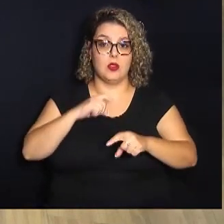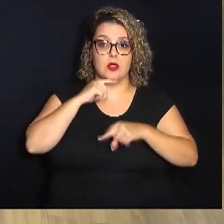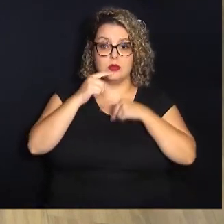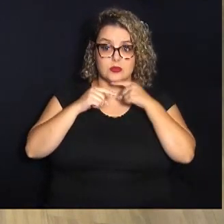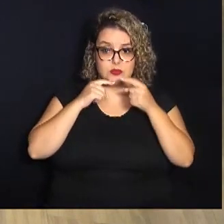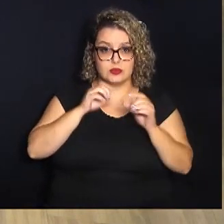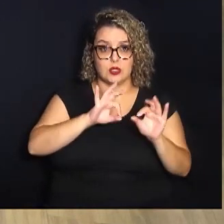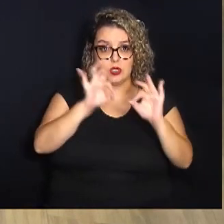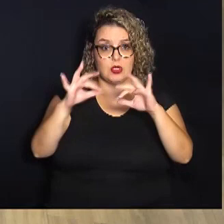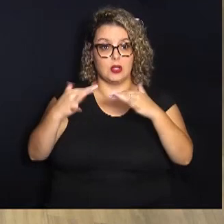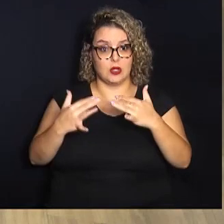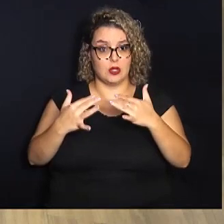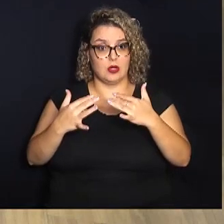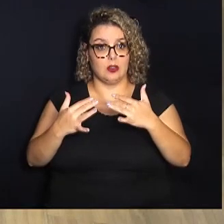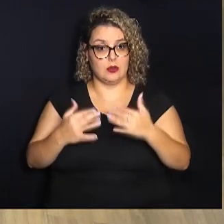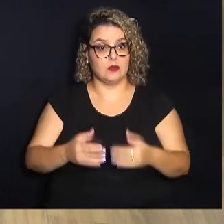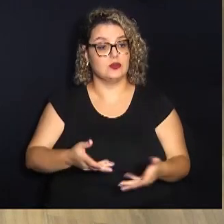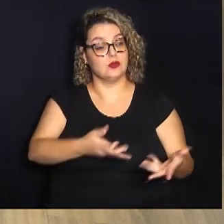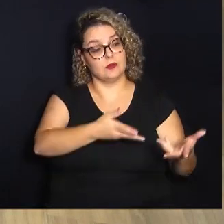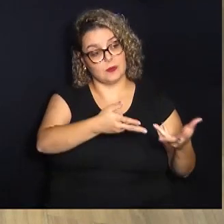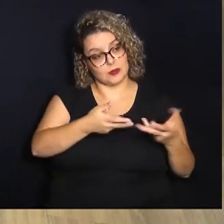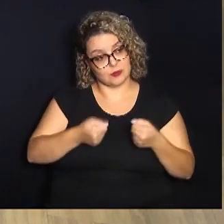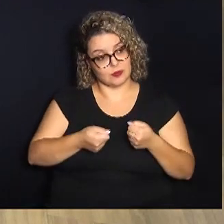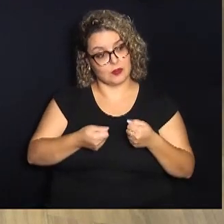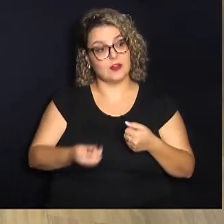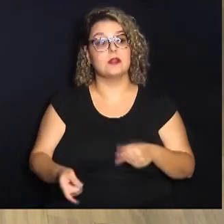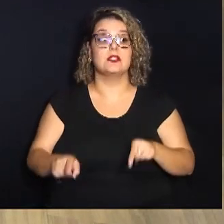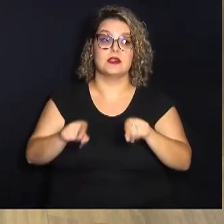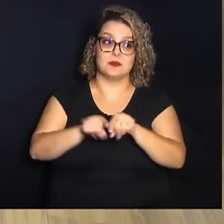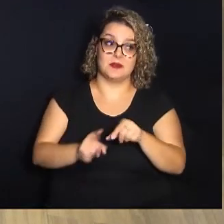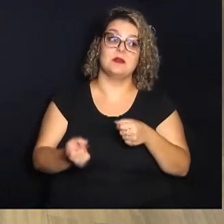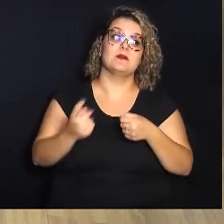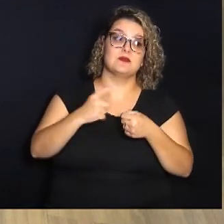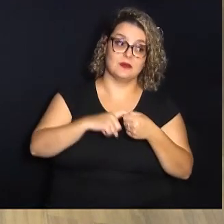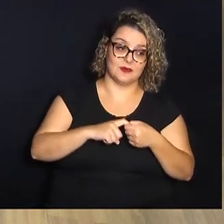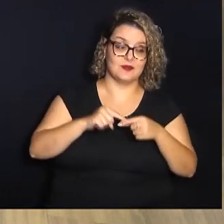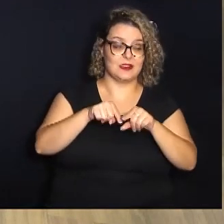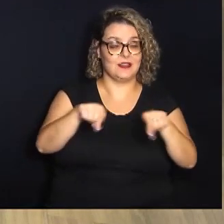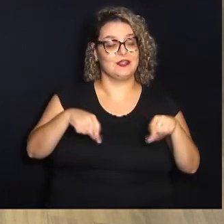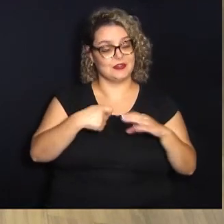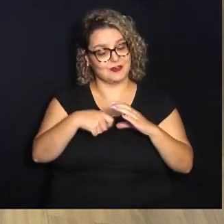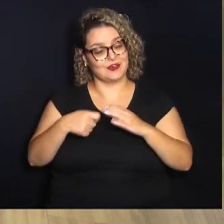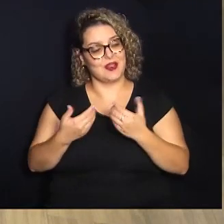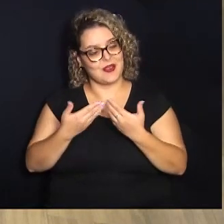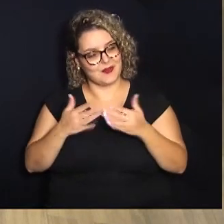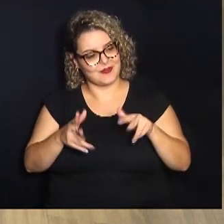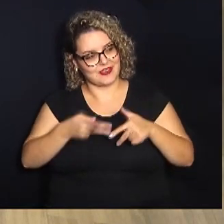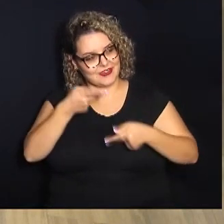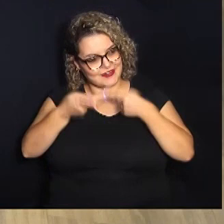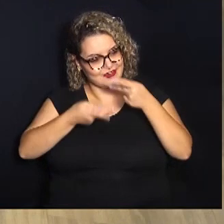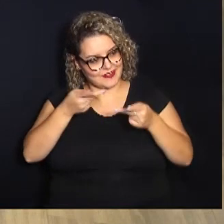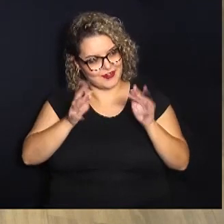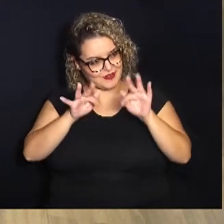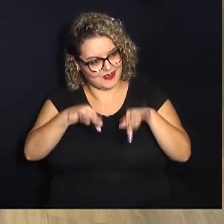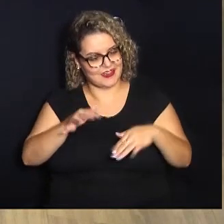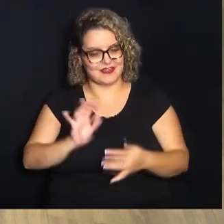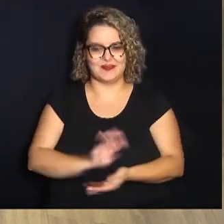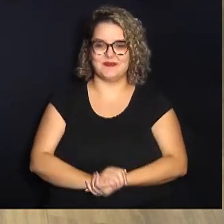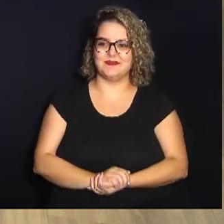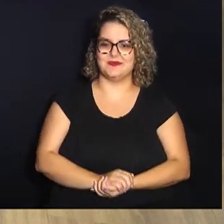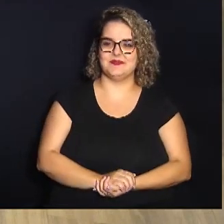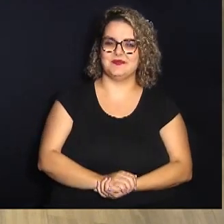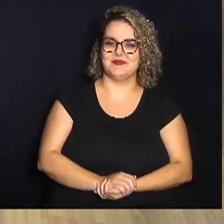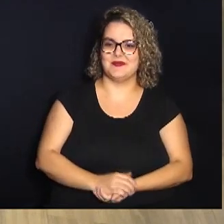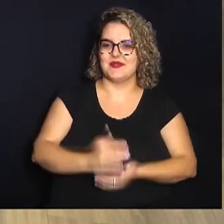nossos telespectadores. Já faço o convite aqui para você também retornar até os nossos estúdios e fica aberto às suas considerações finais. Eu